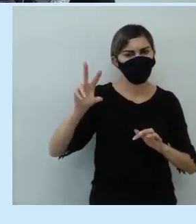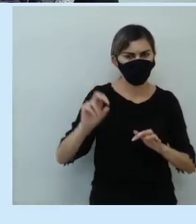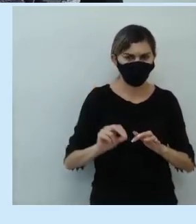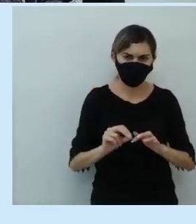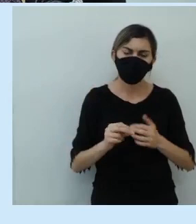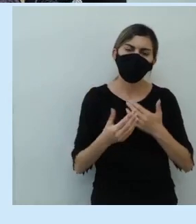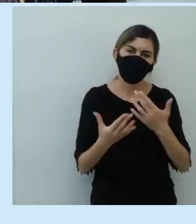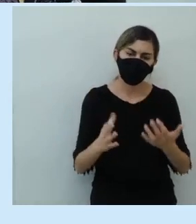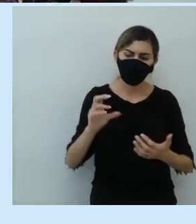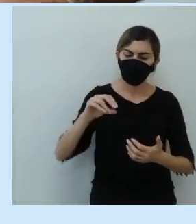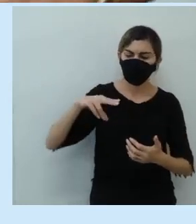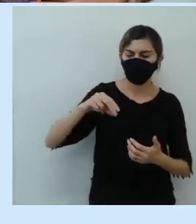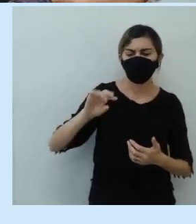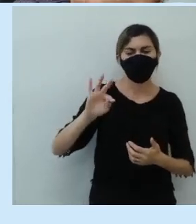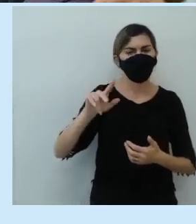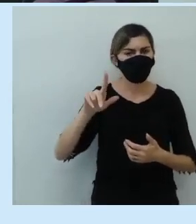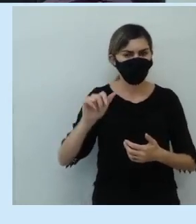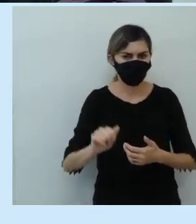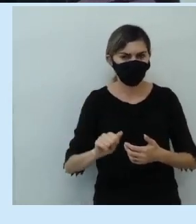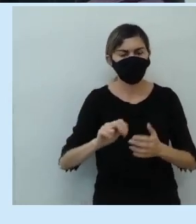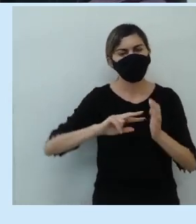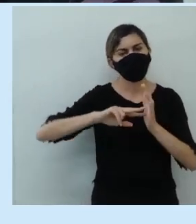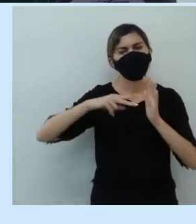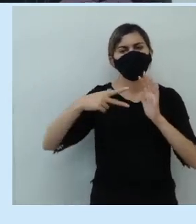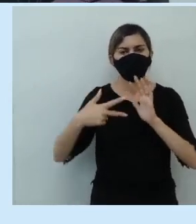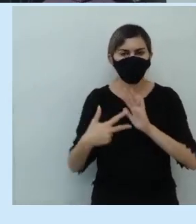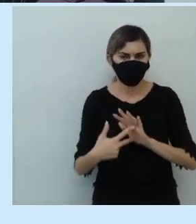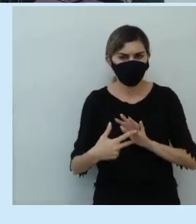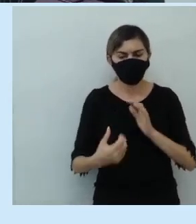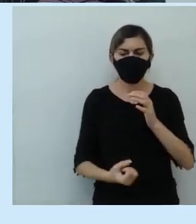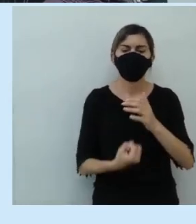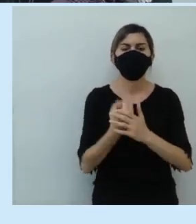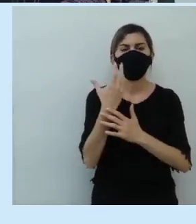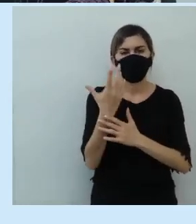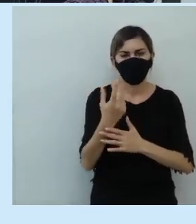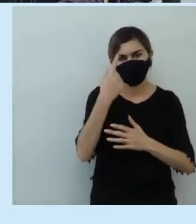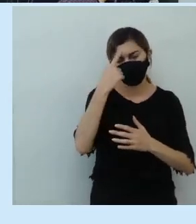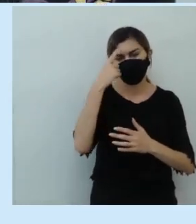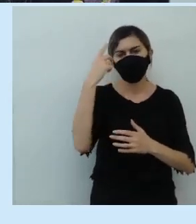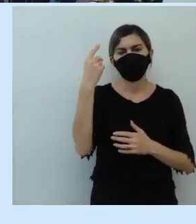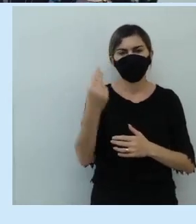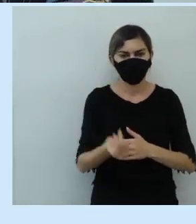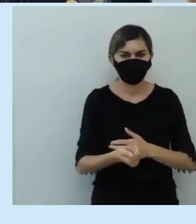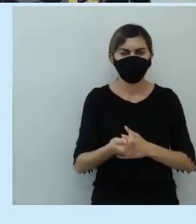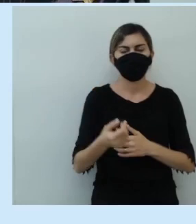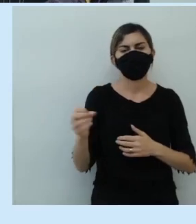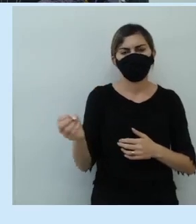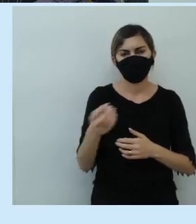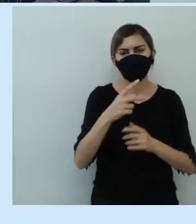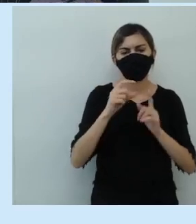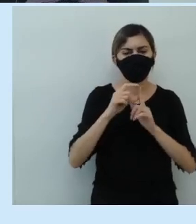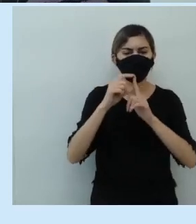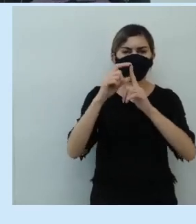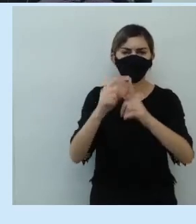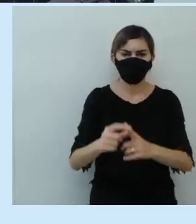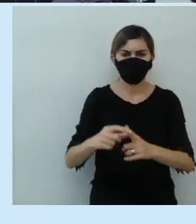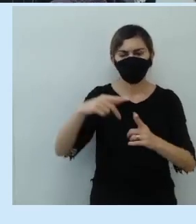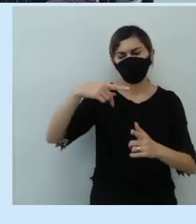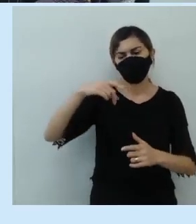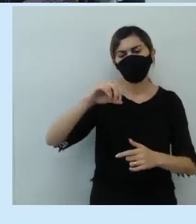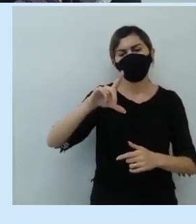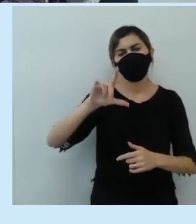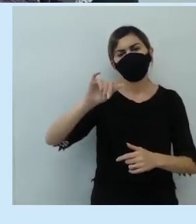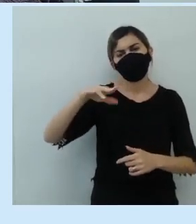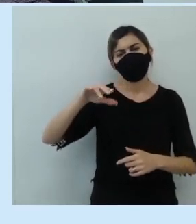conotativo, que é um sentido criado, inventado, um novo sentido. A palavra na sua